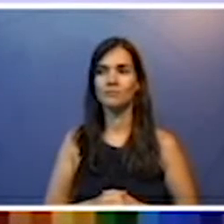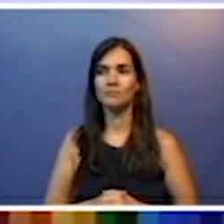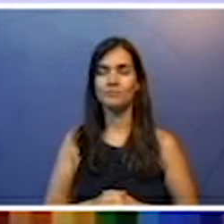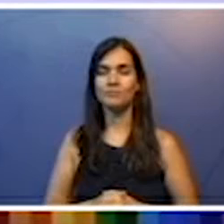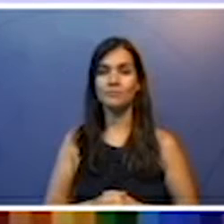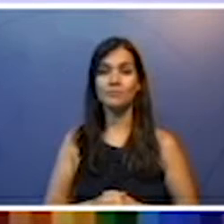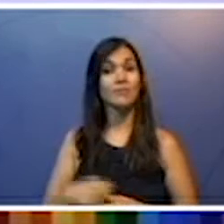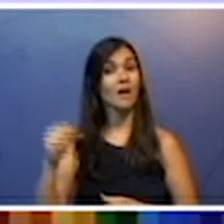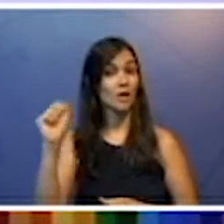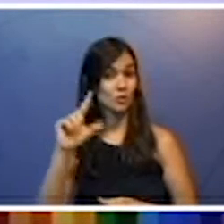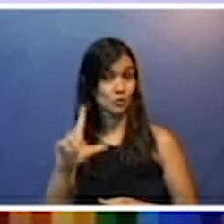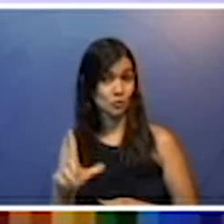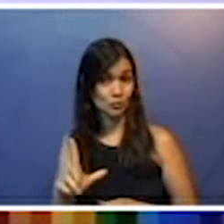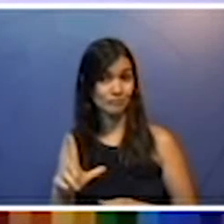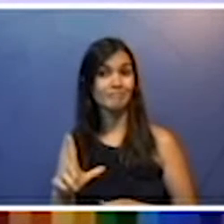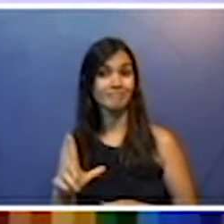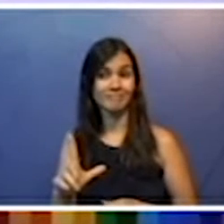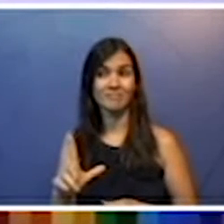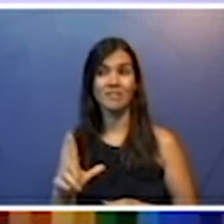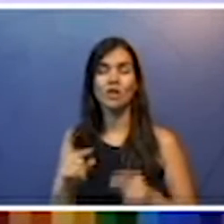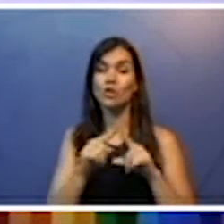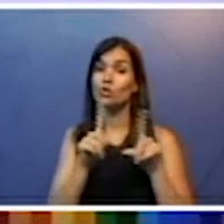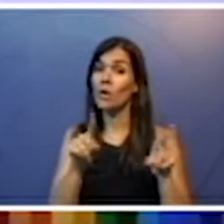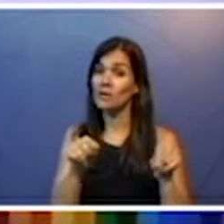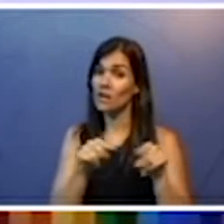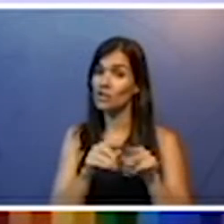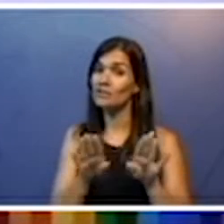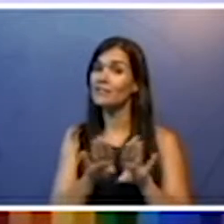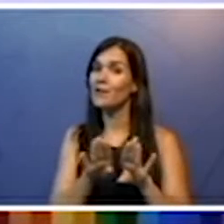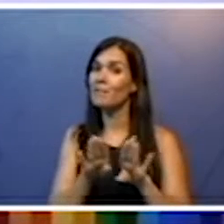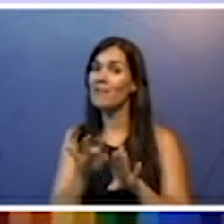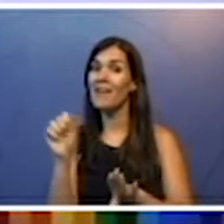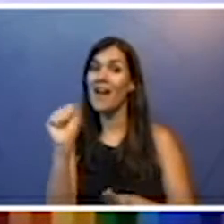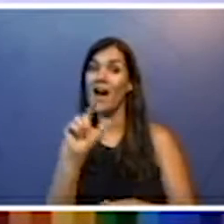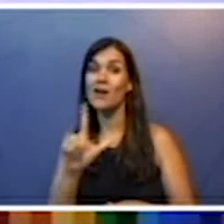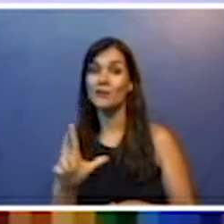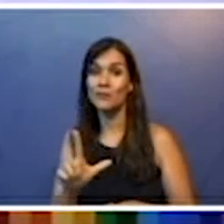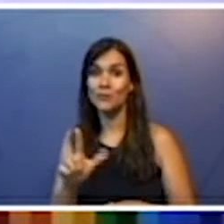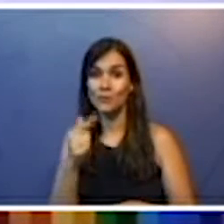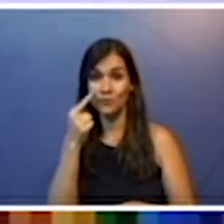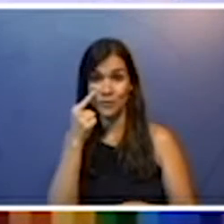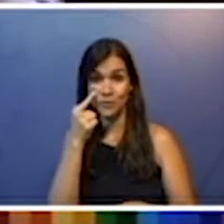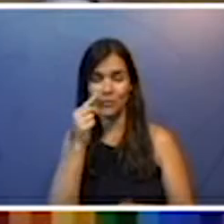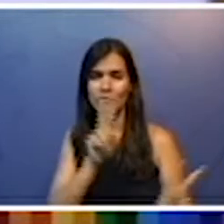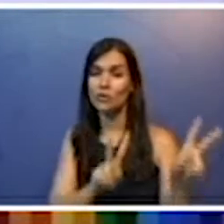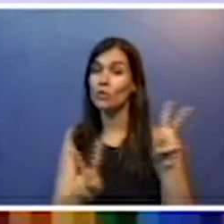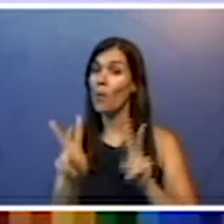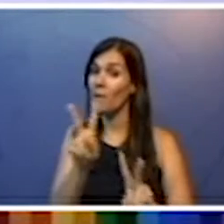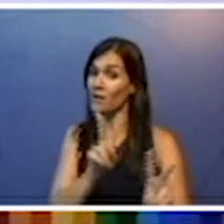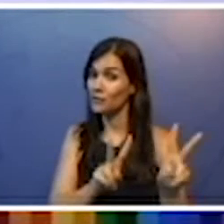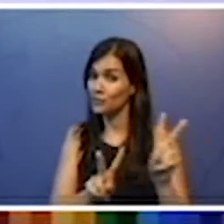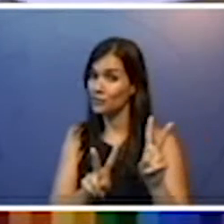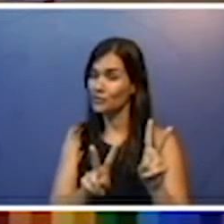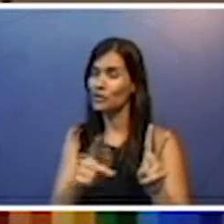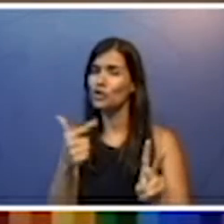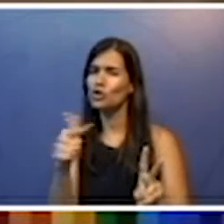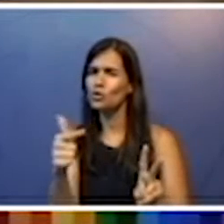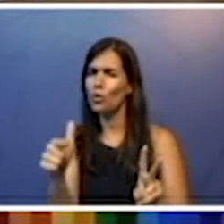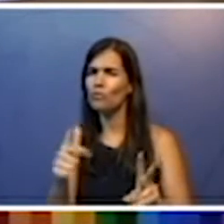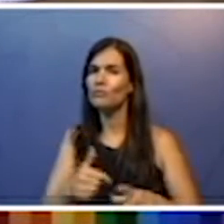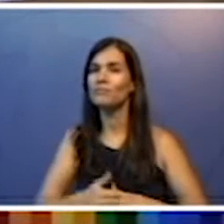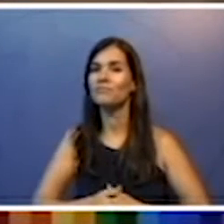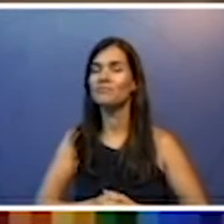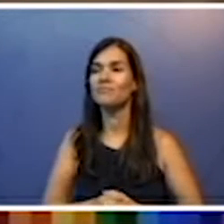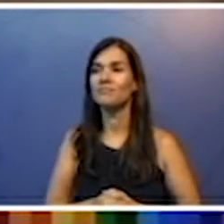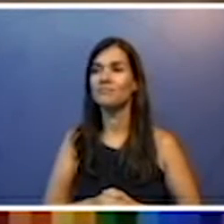de azul e os quadrinhos aqui também são azuis, tá? Olha as pistas visuais mais uma vez. Vamos ver